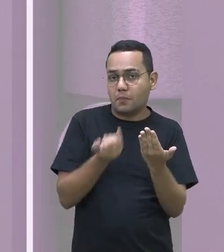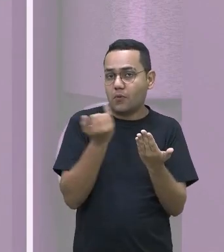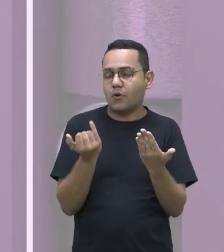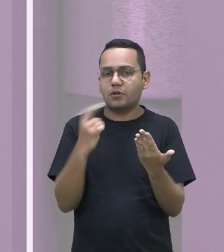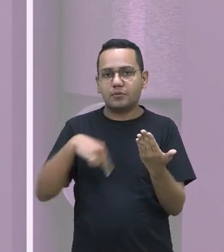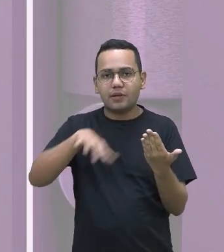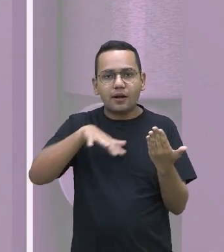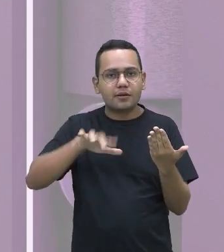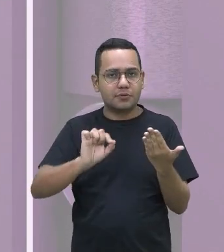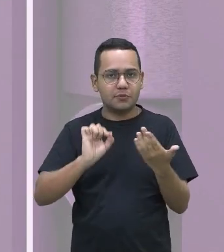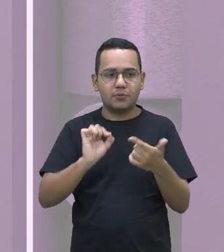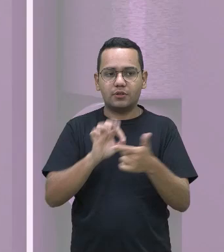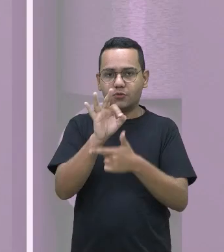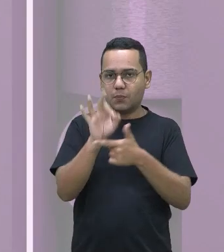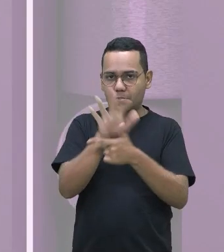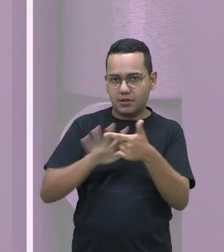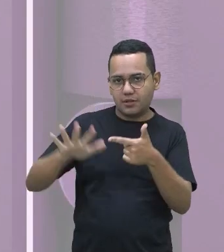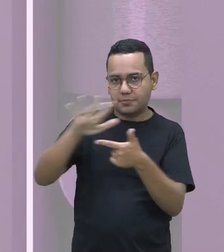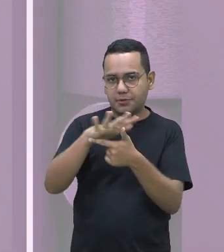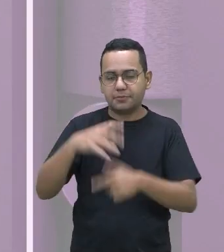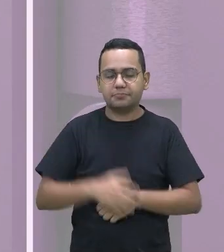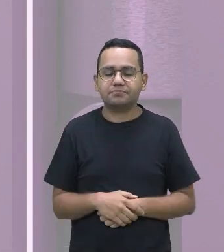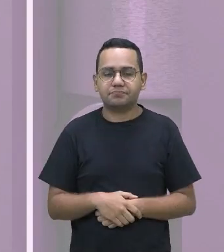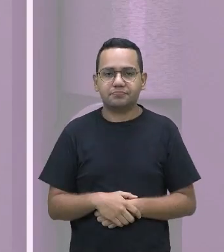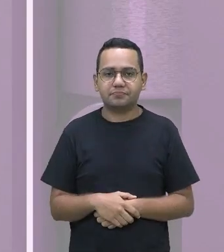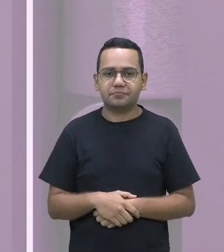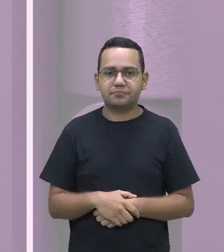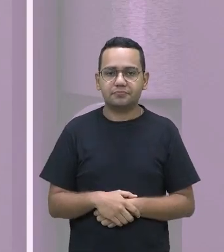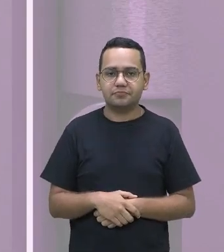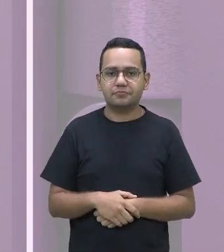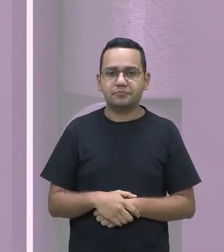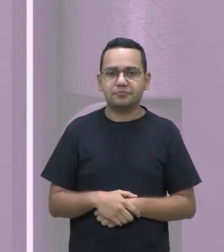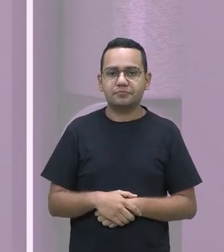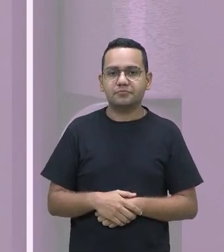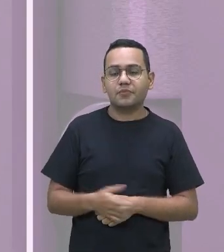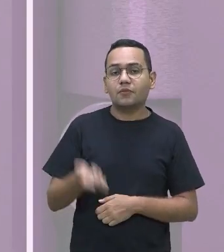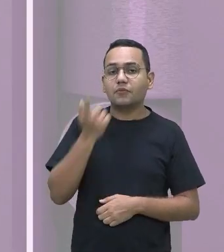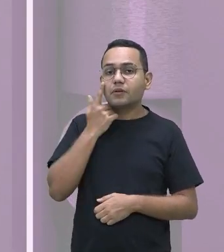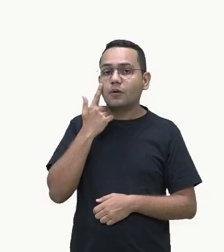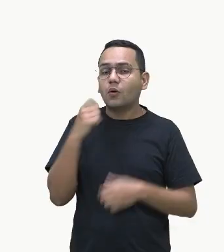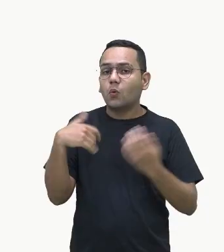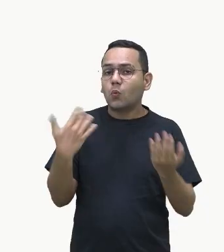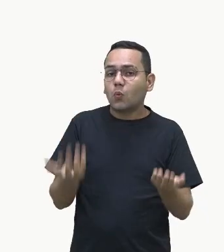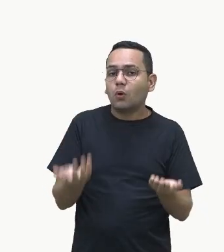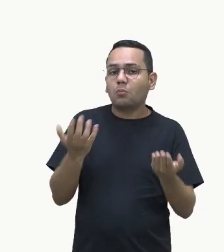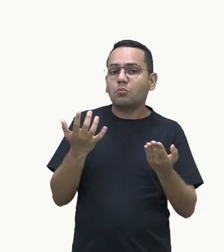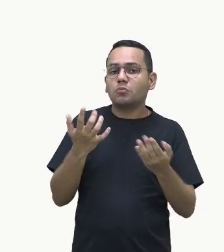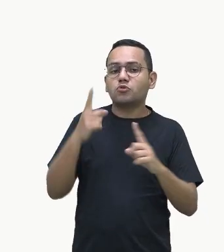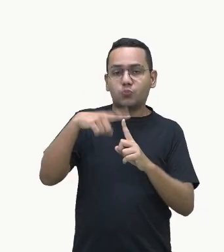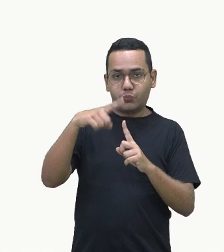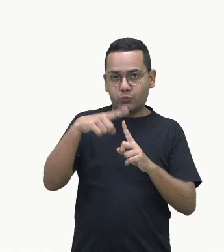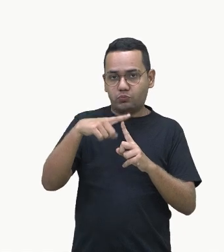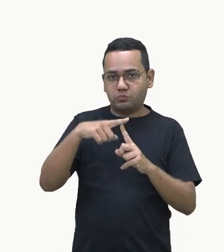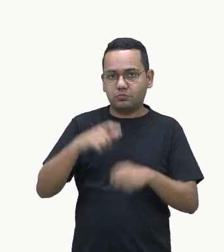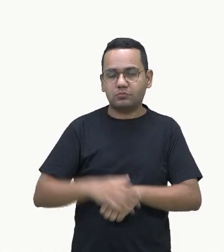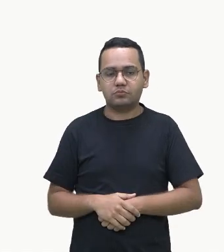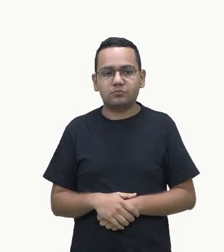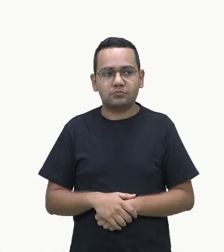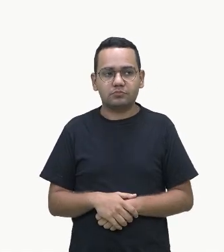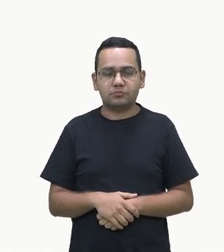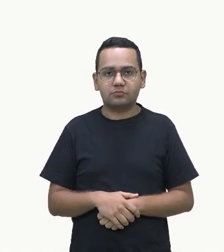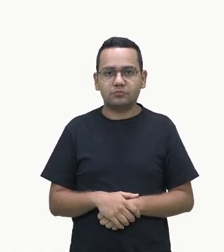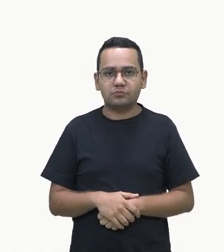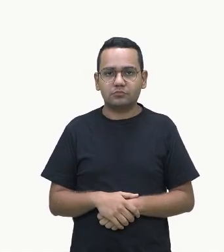aí da geometria plana. Mas antes disso, vamos lá ver em qual triângulo nós vamos estar trabalhando. Vale